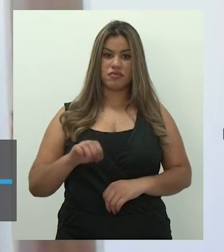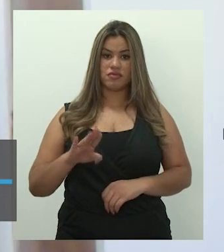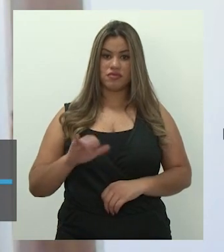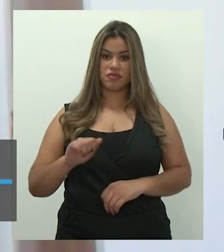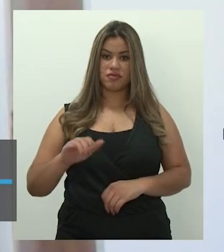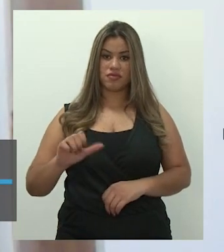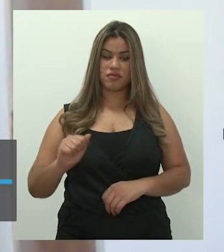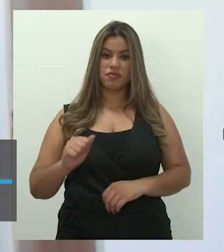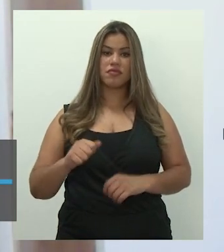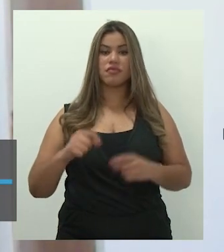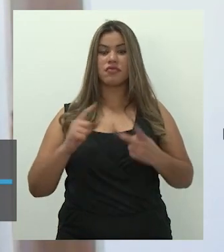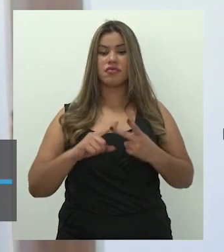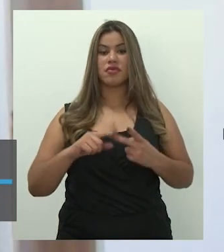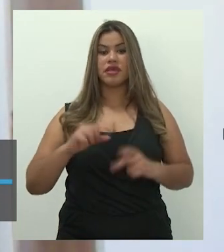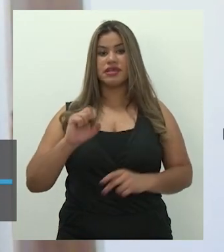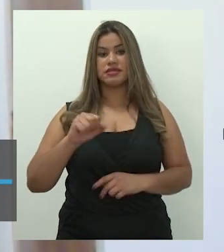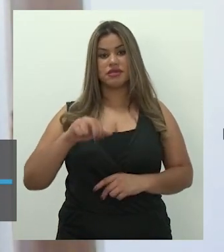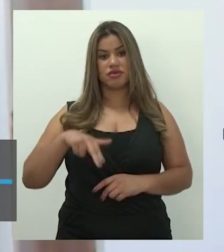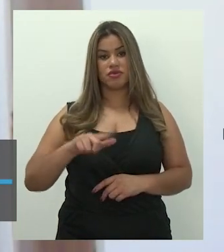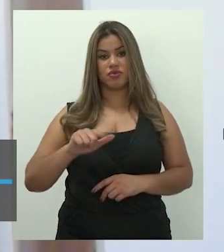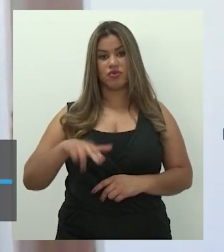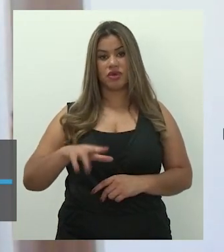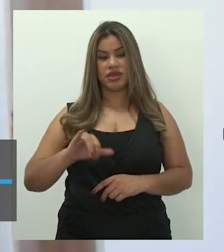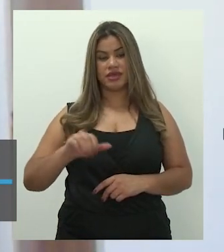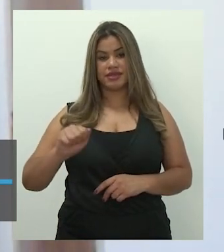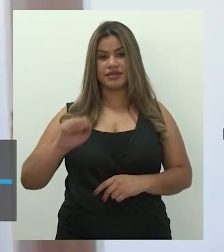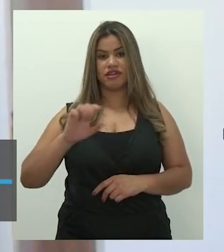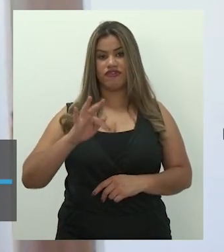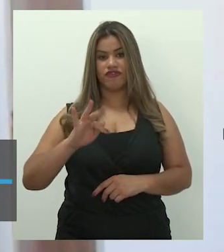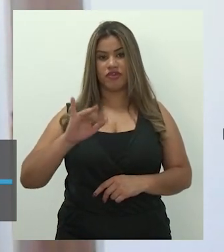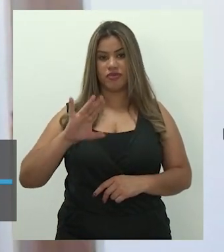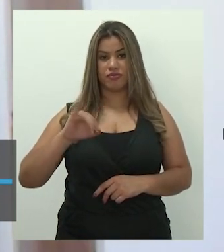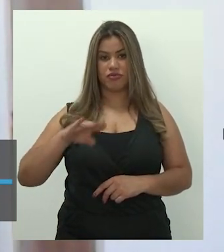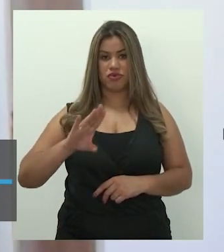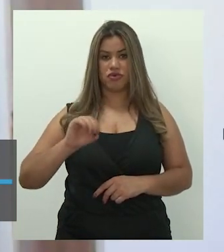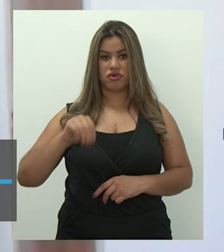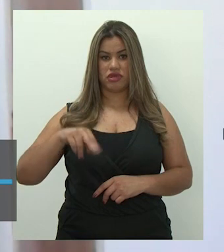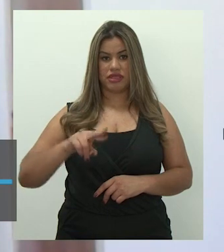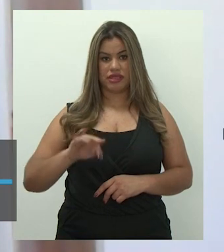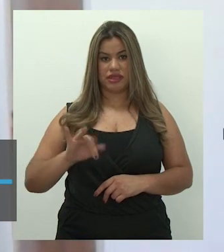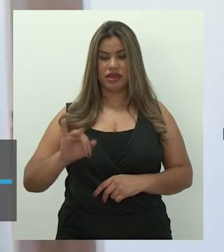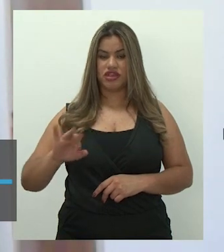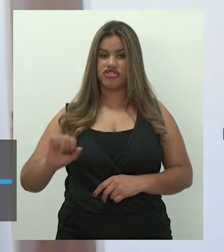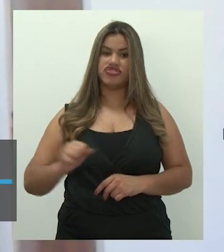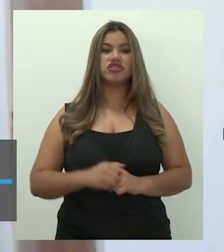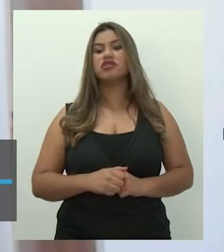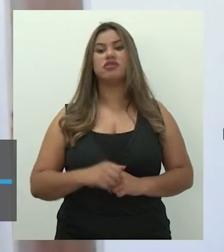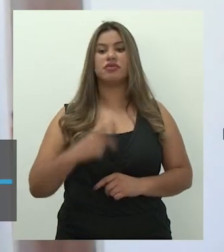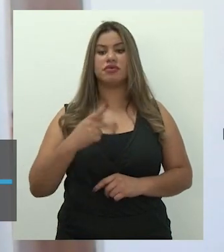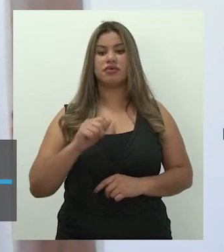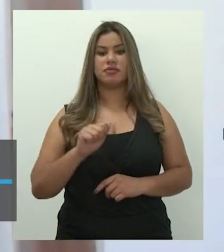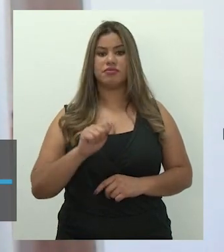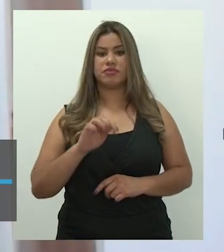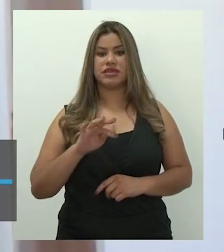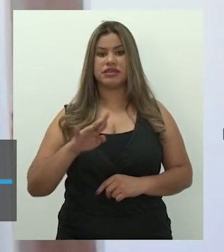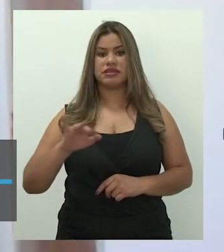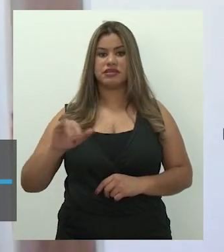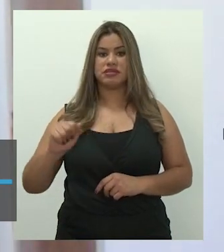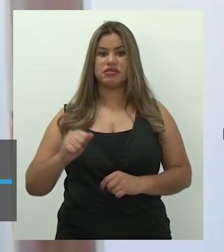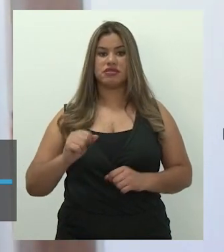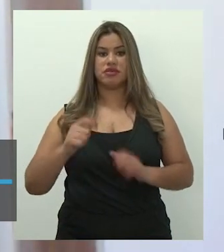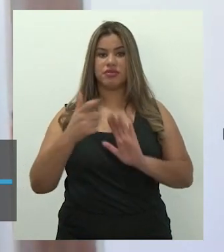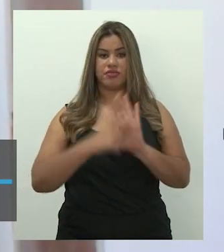de Fibonacci, Renata, regularidade, Silvia, eixo de simetria, Patrícia, padrões que